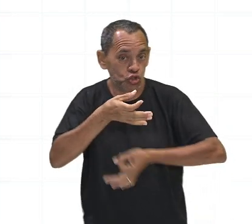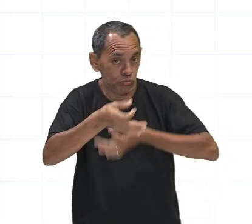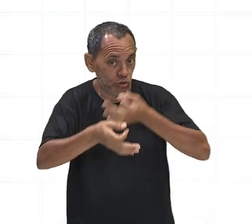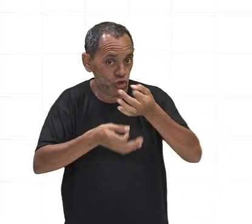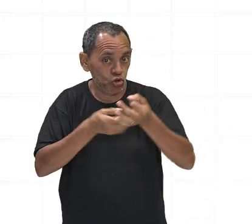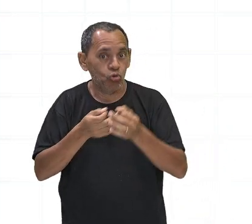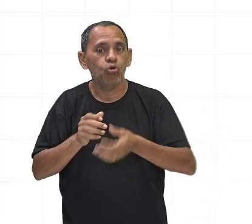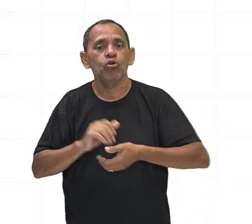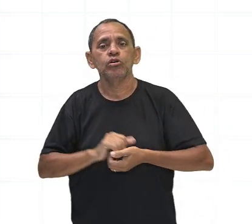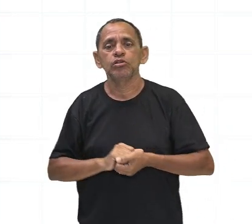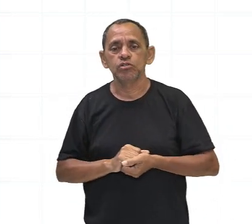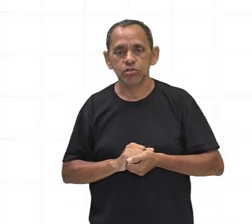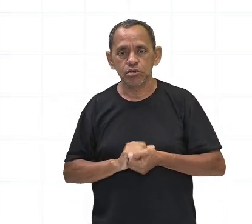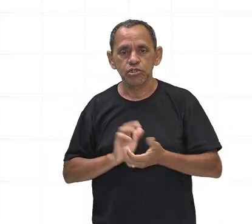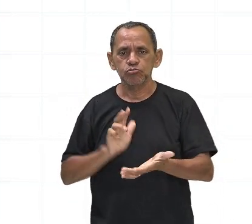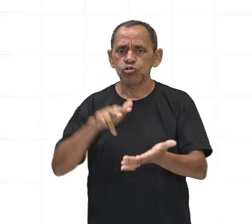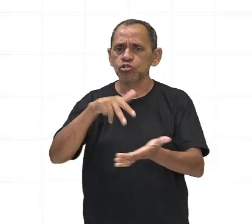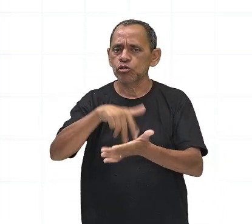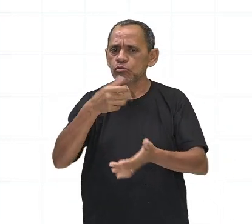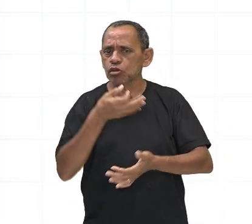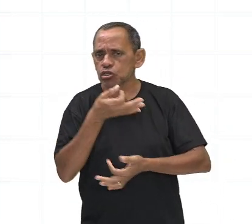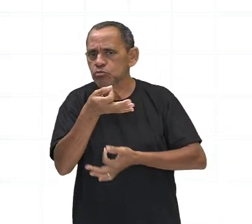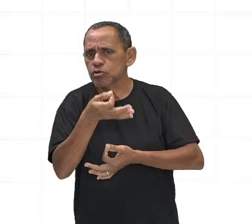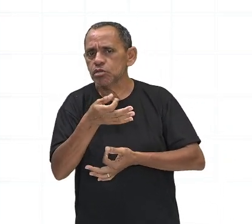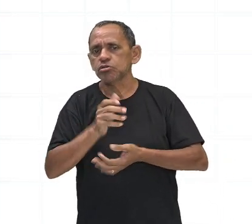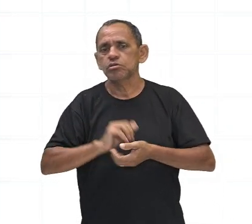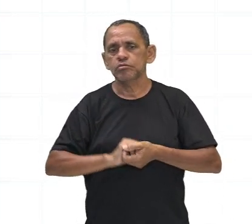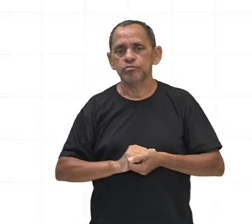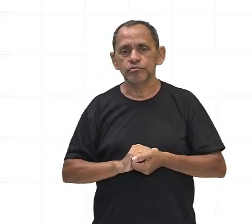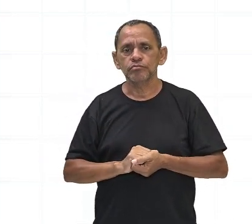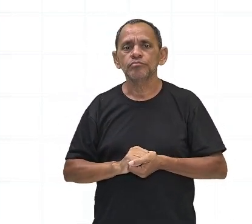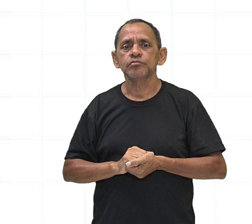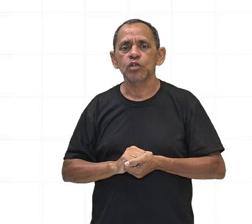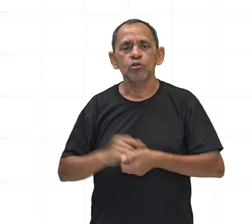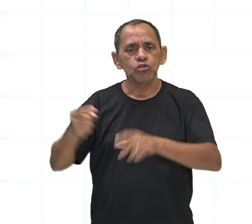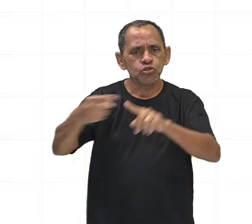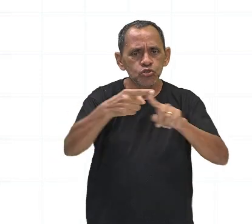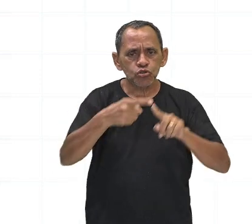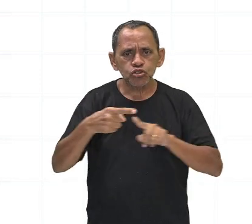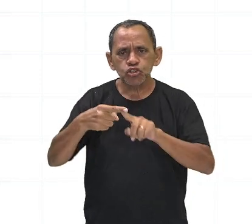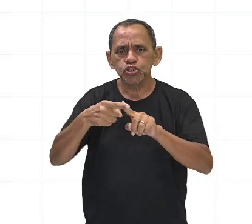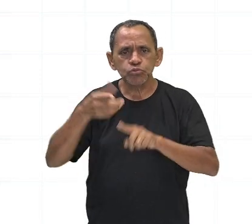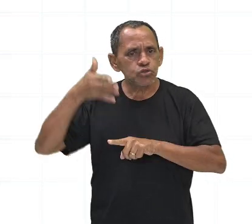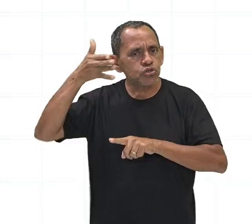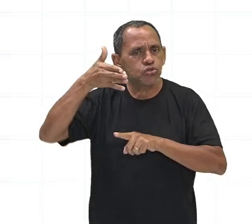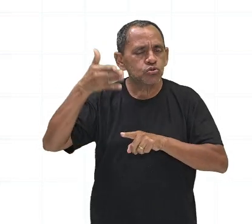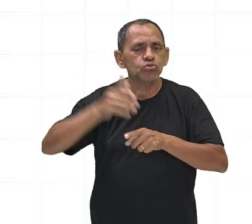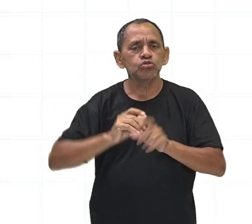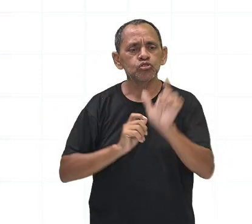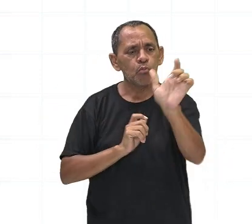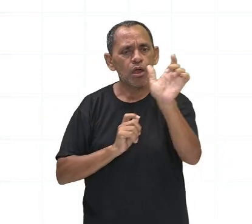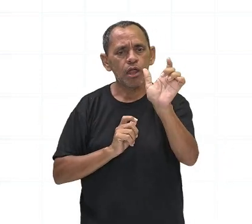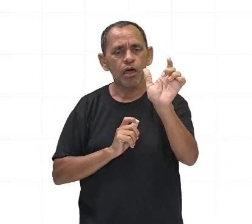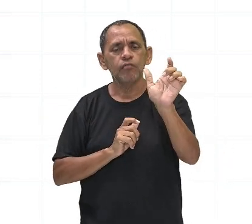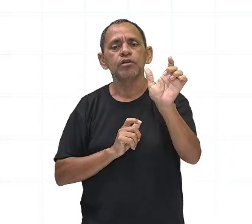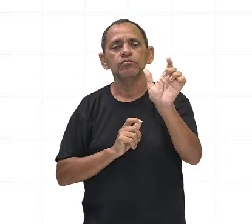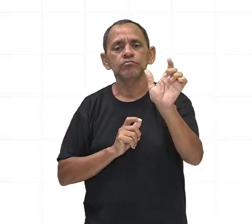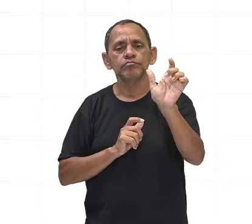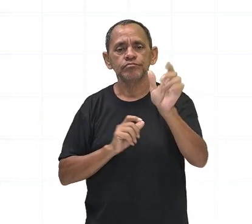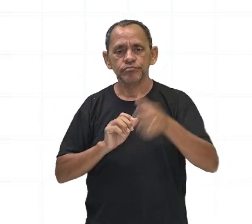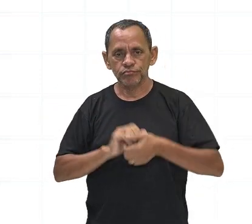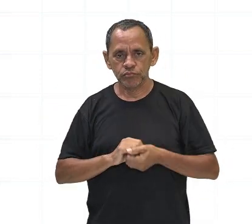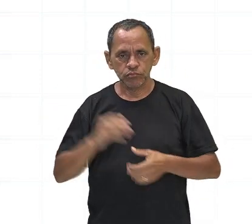falas se posicionando criticamente. Então, modalizador é a palavra, o elemento gramatical